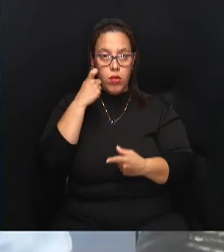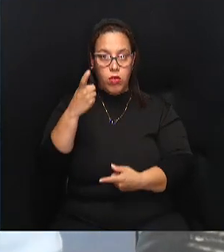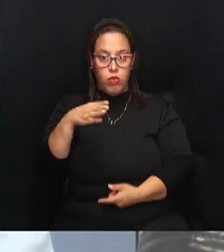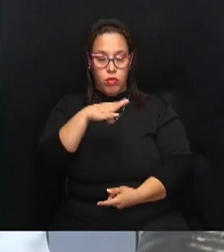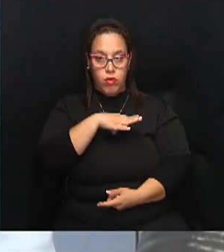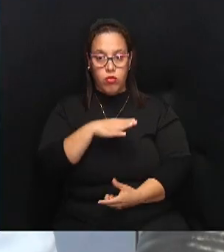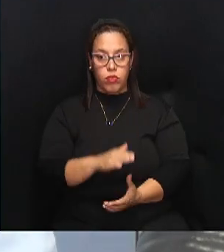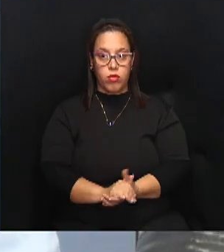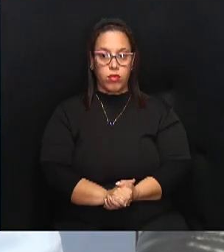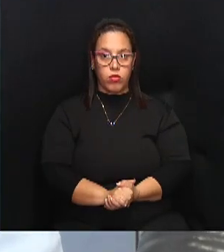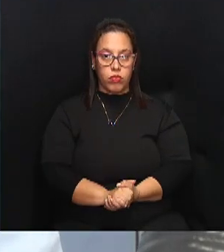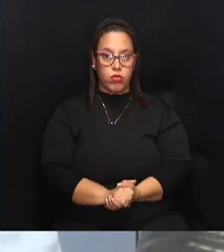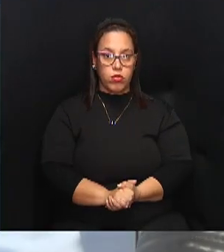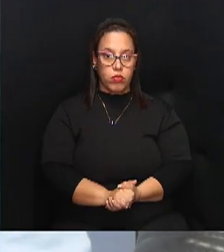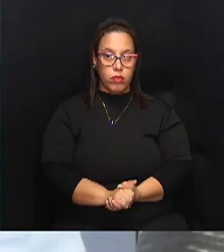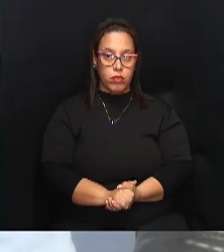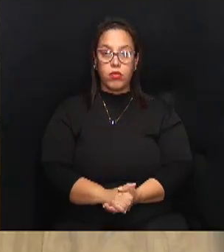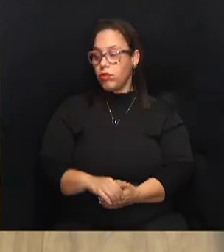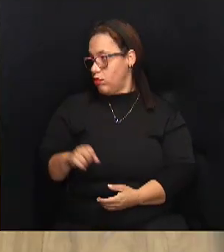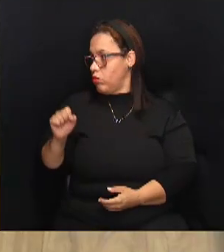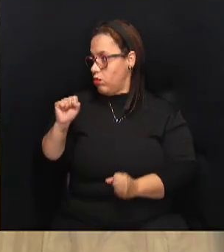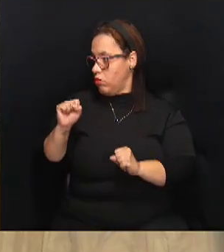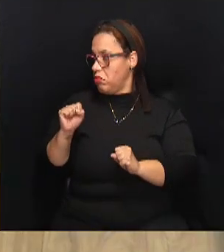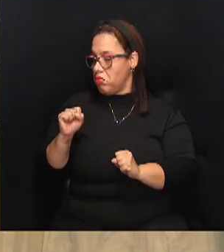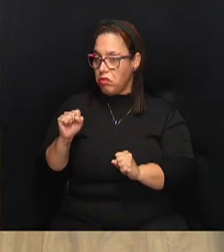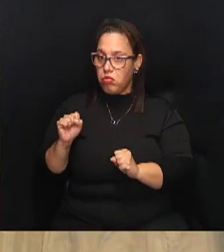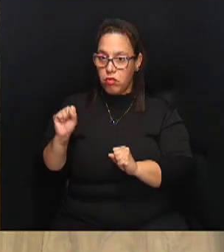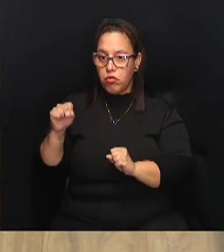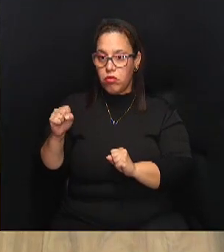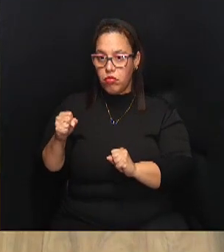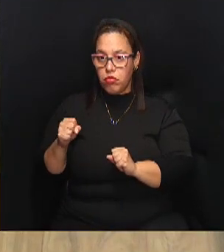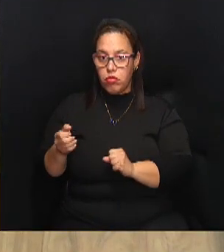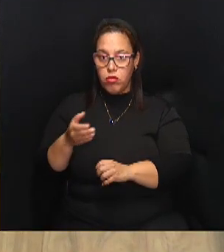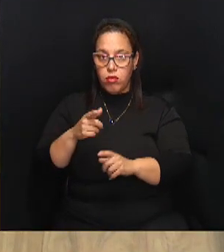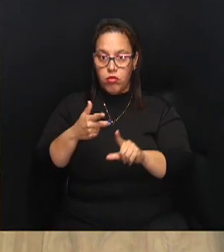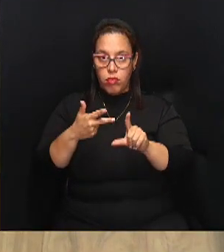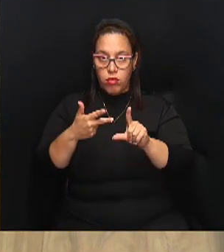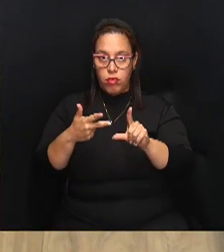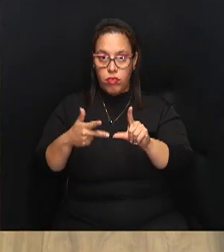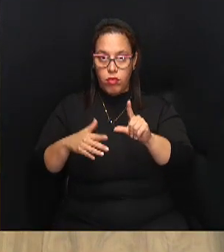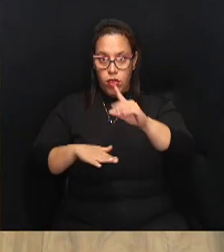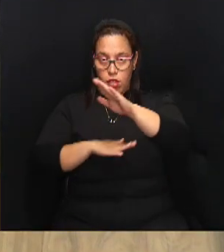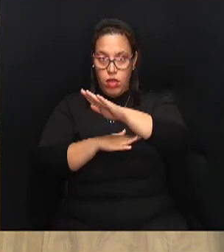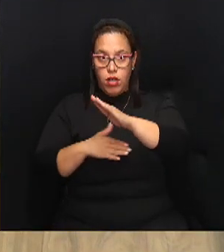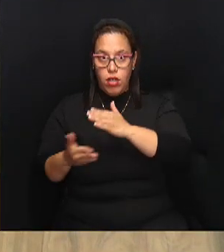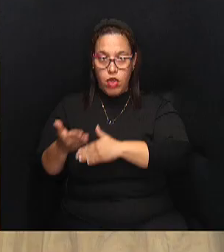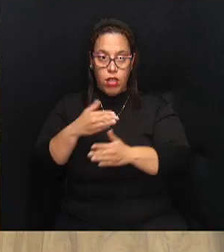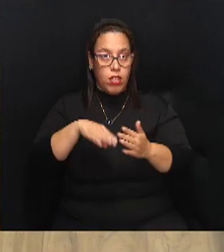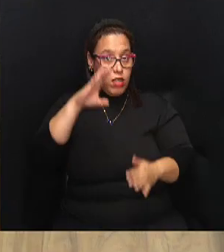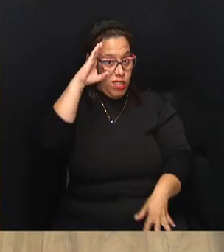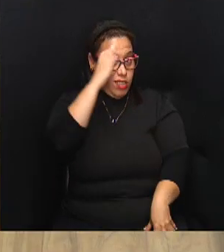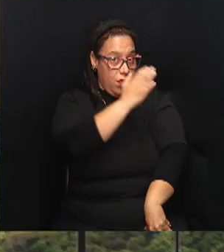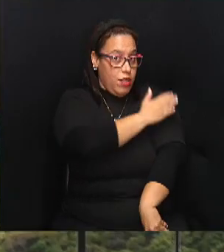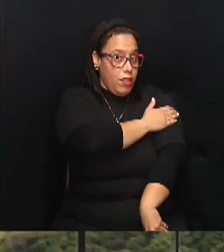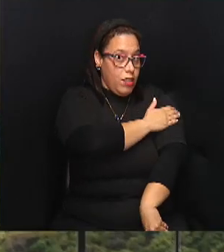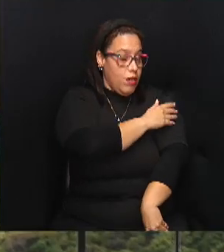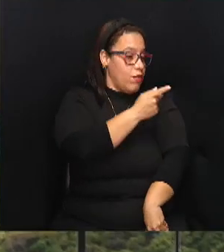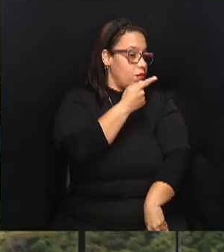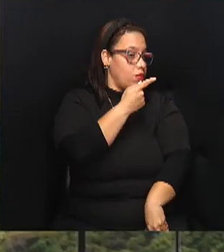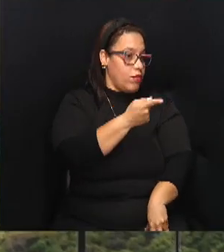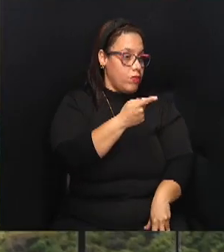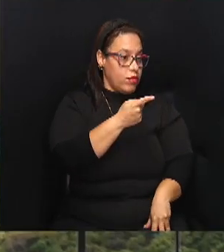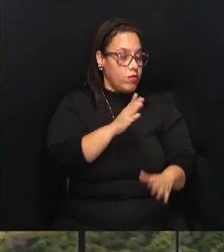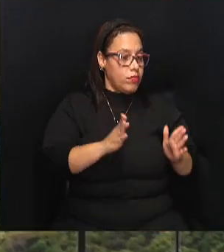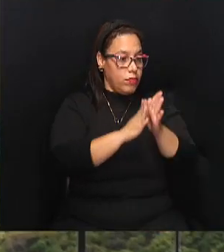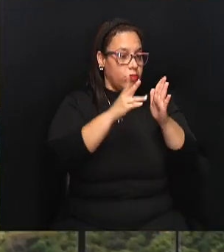Sim. Eu acho que é essa direção É isso que a Câmara pode passar para o Executivo, né? Isso. Tenente Coronel, nós estamos falando então de uma